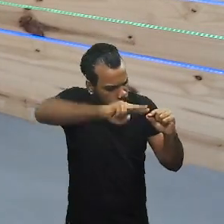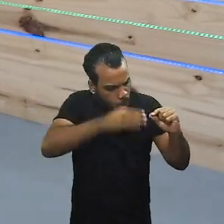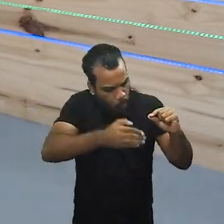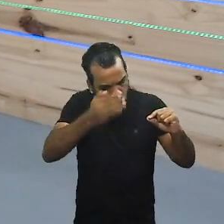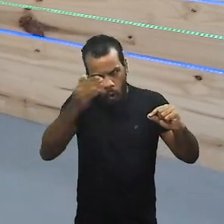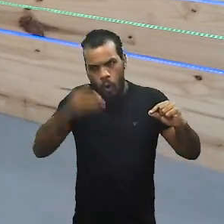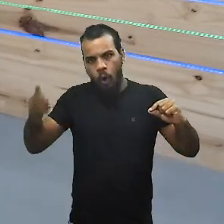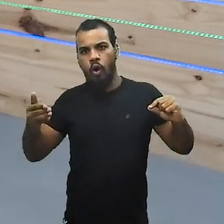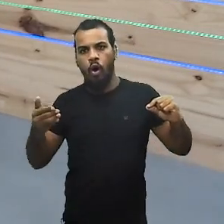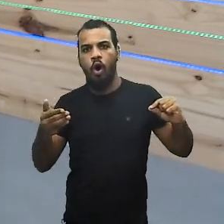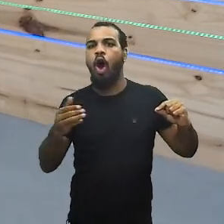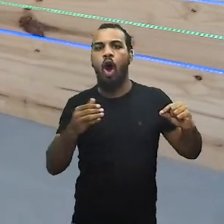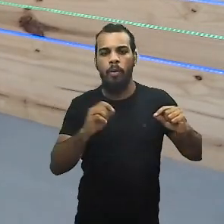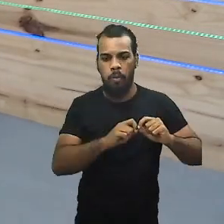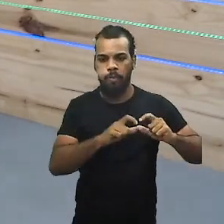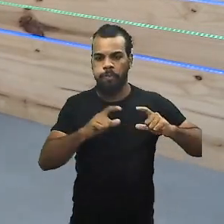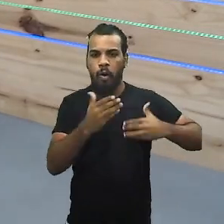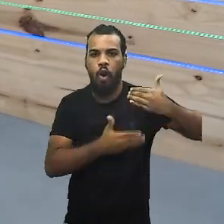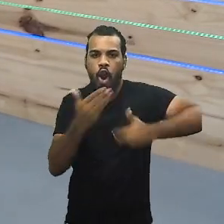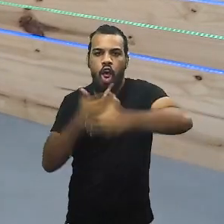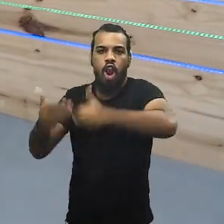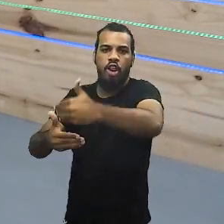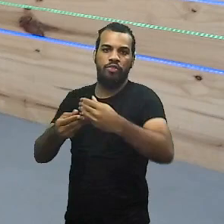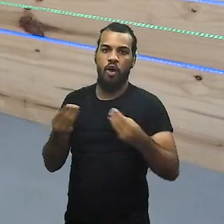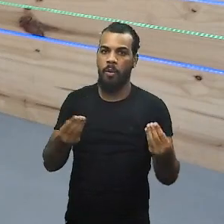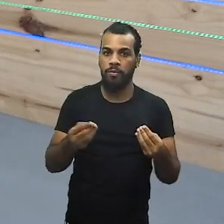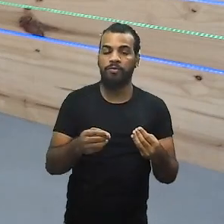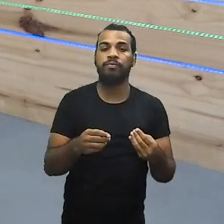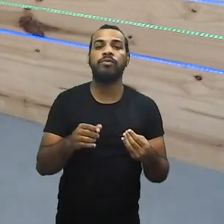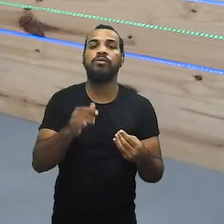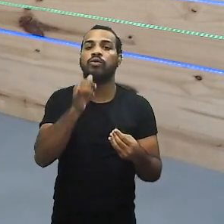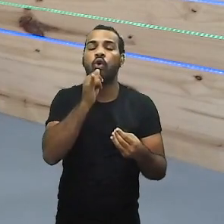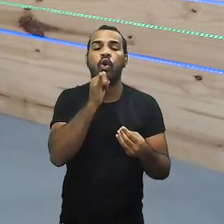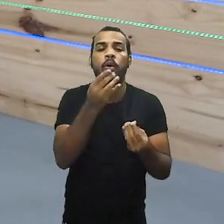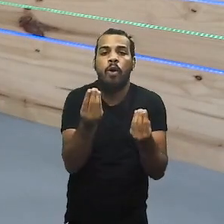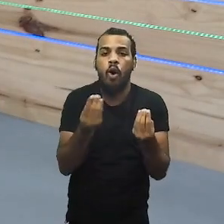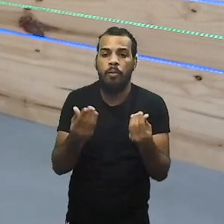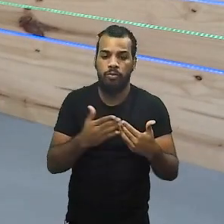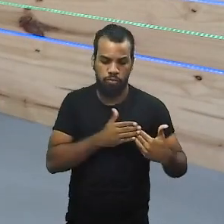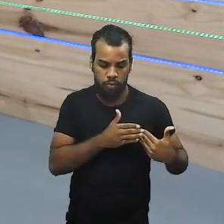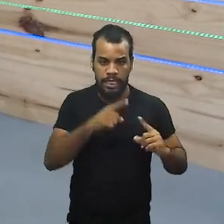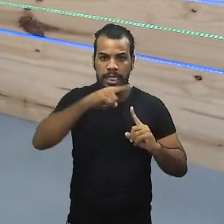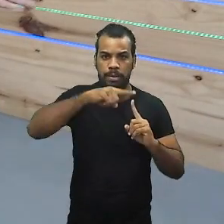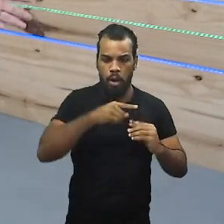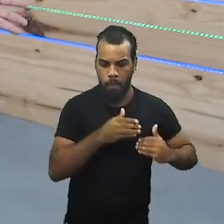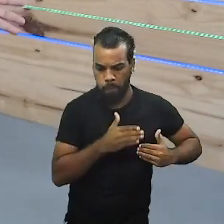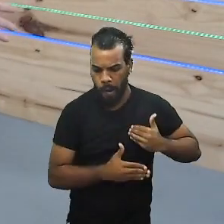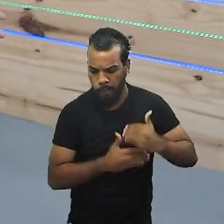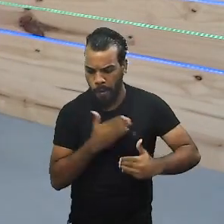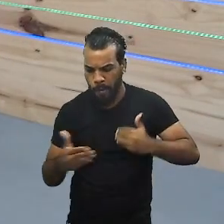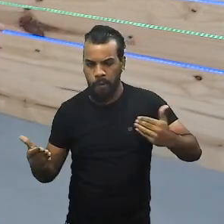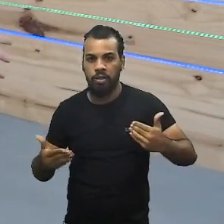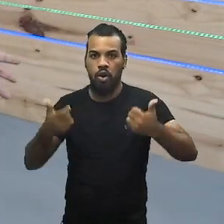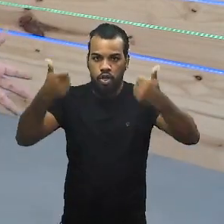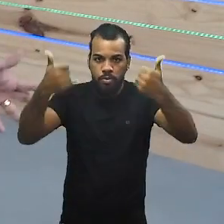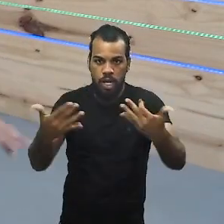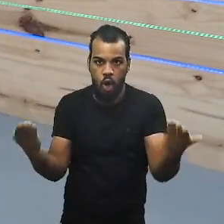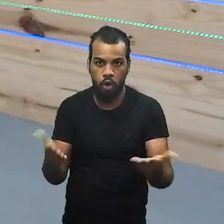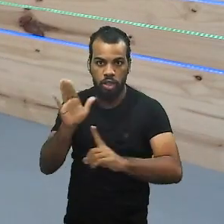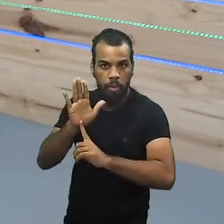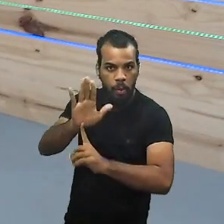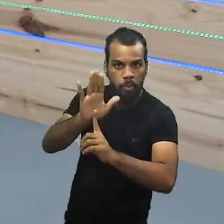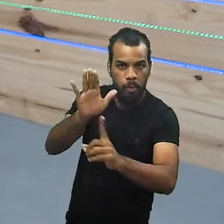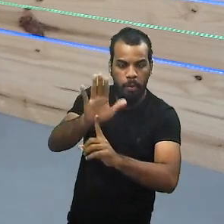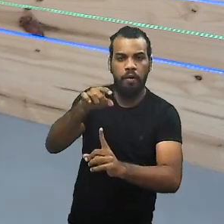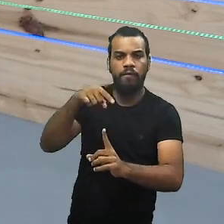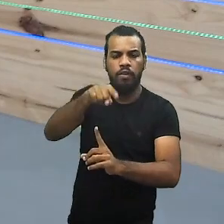ele surgiu metabolicamente falando, como é que se evoluiu, como é que você diversificou os tipos. Então, as teorias que eu vou te mostrar hoje